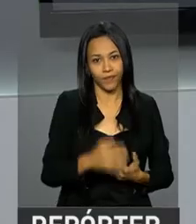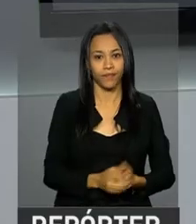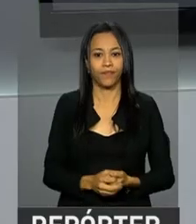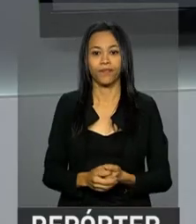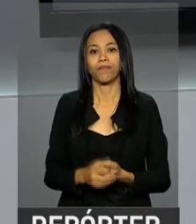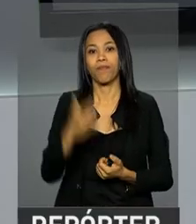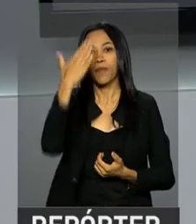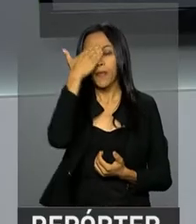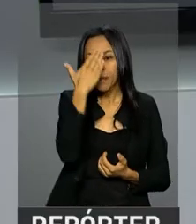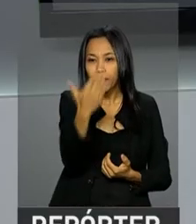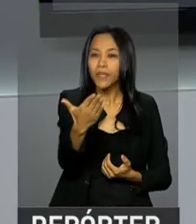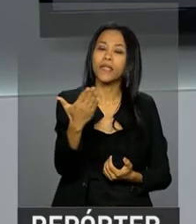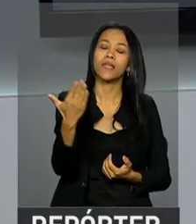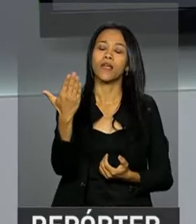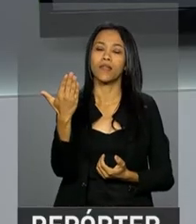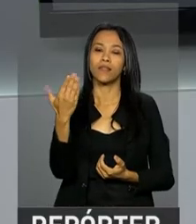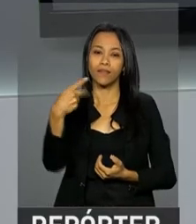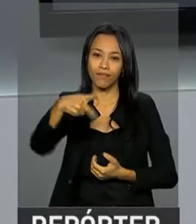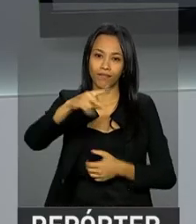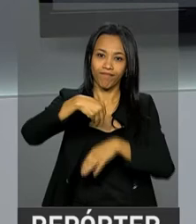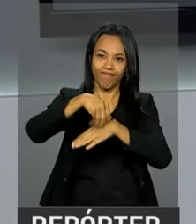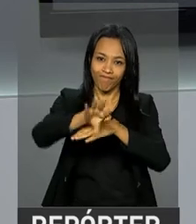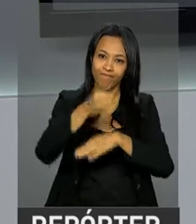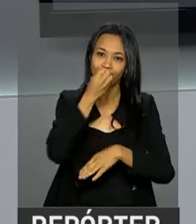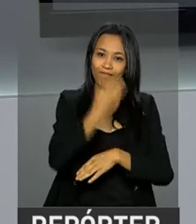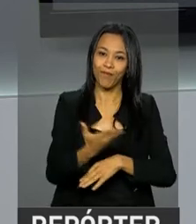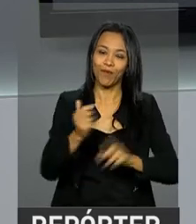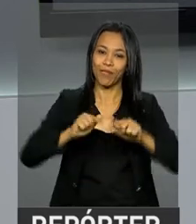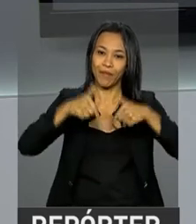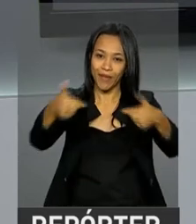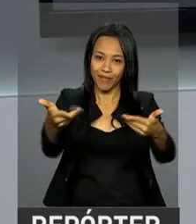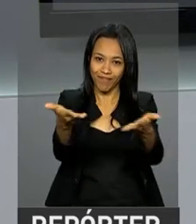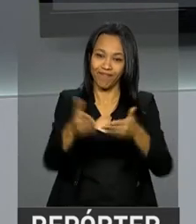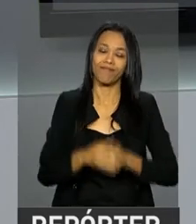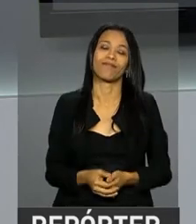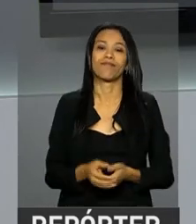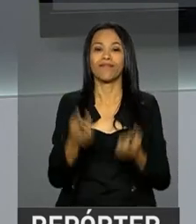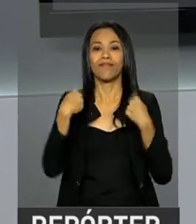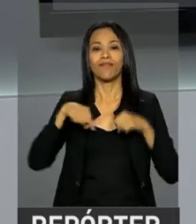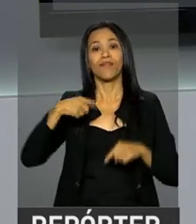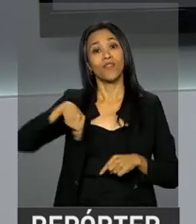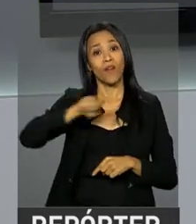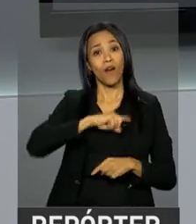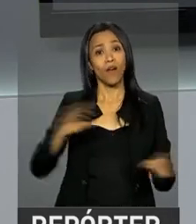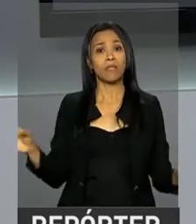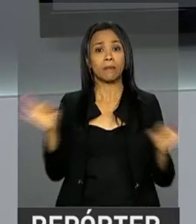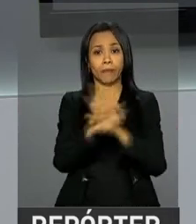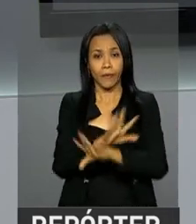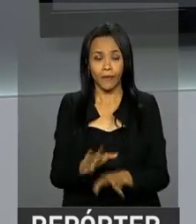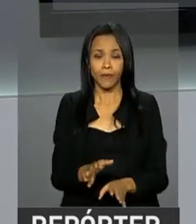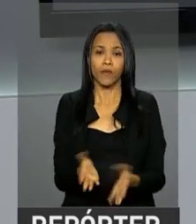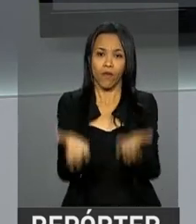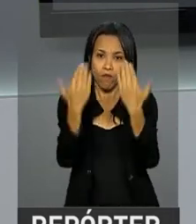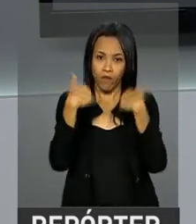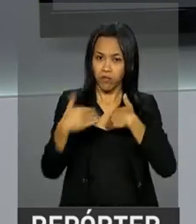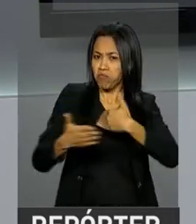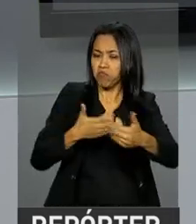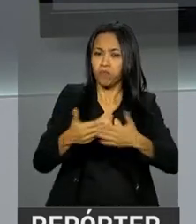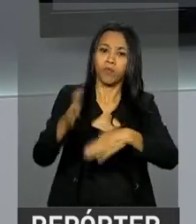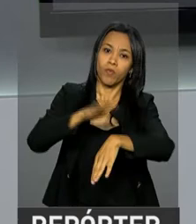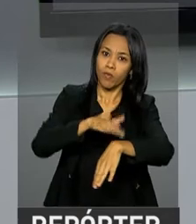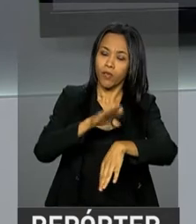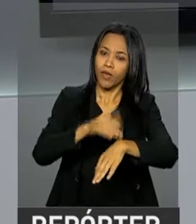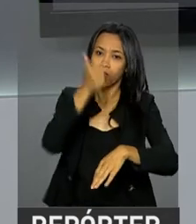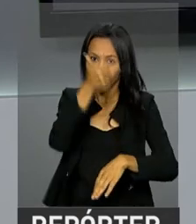brigada joão pedro neto pelas suas informações bom trabalho pra você o repórter nbr fica por aqui voltamos a qualquer